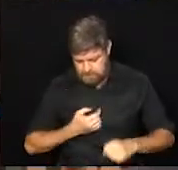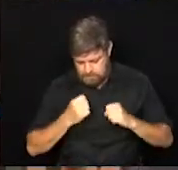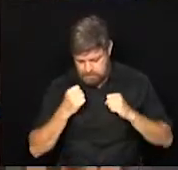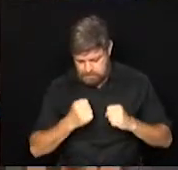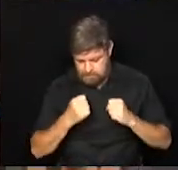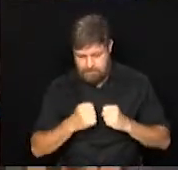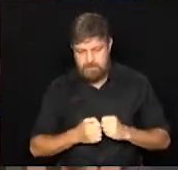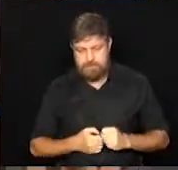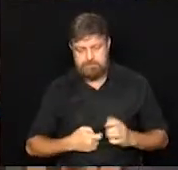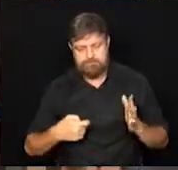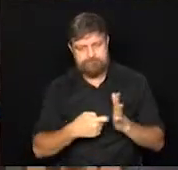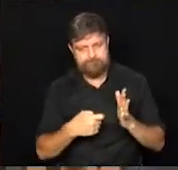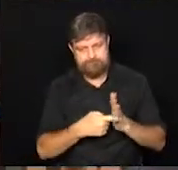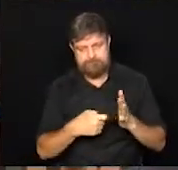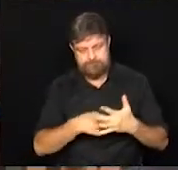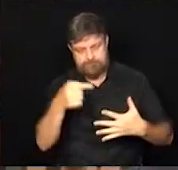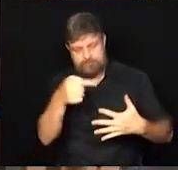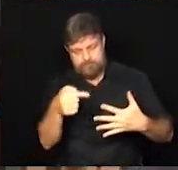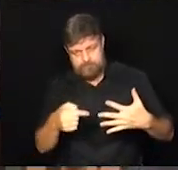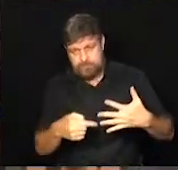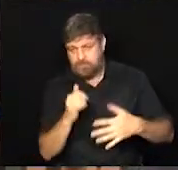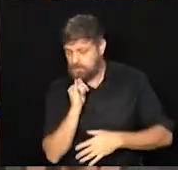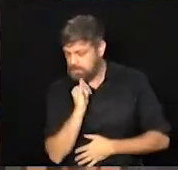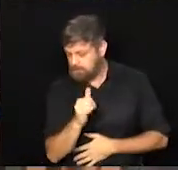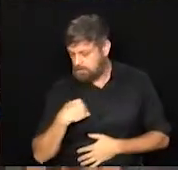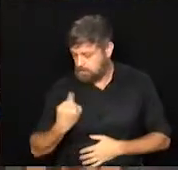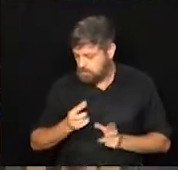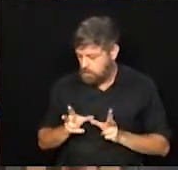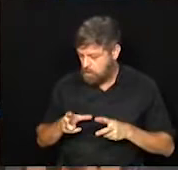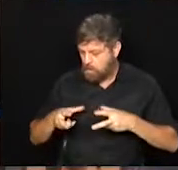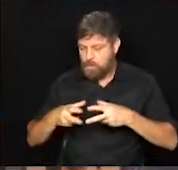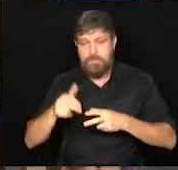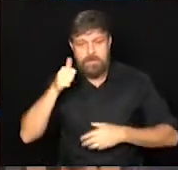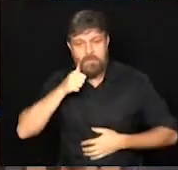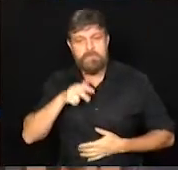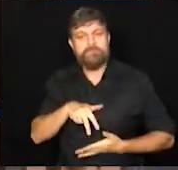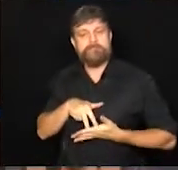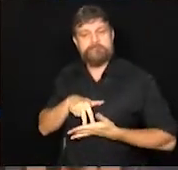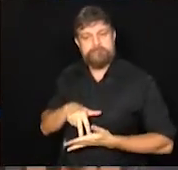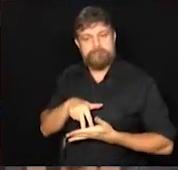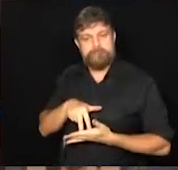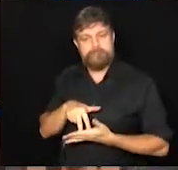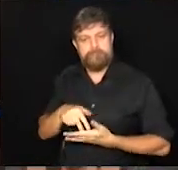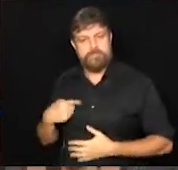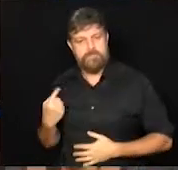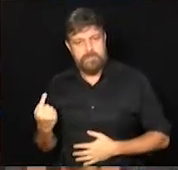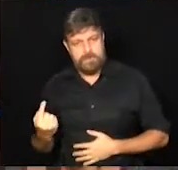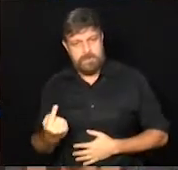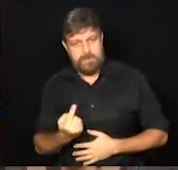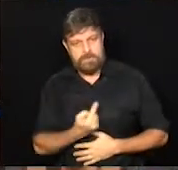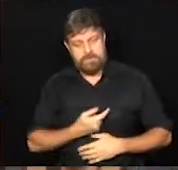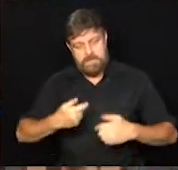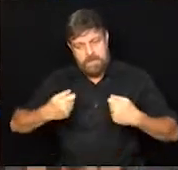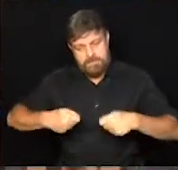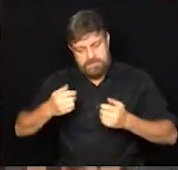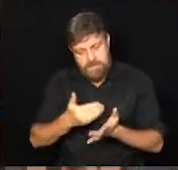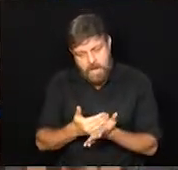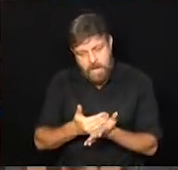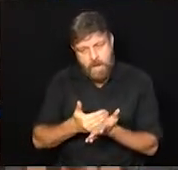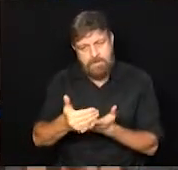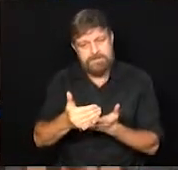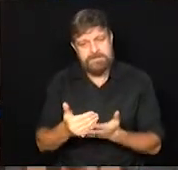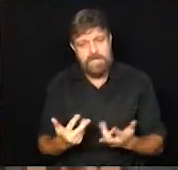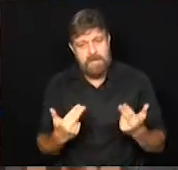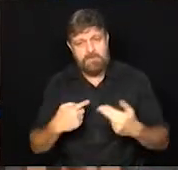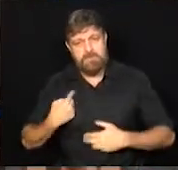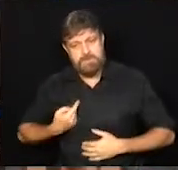importante apontamento, dizer que a nossa comissão está aqui e, enfim, a gente vai ter que começar, como a gente